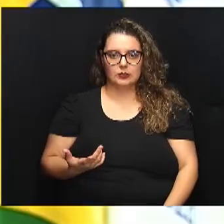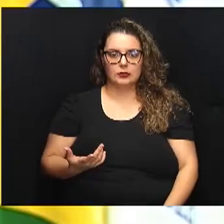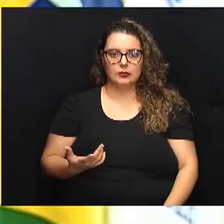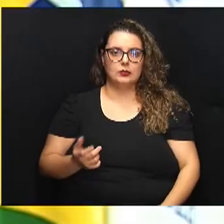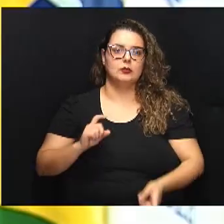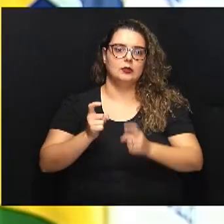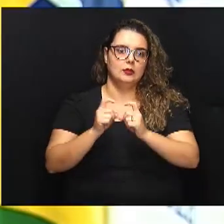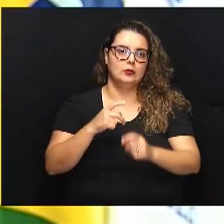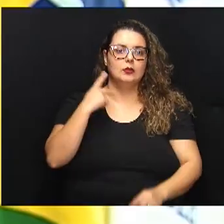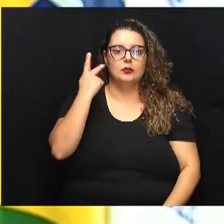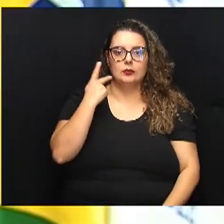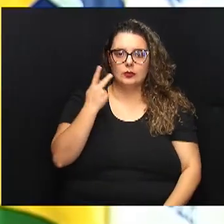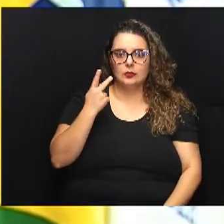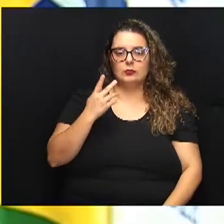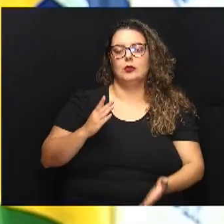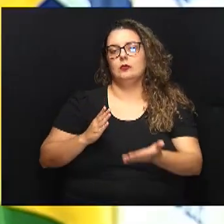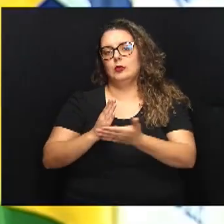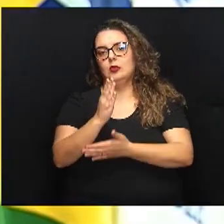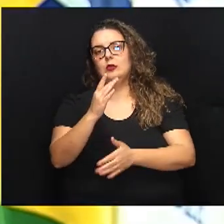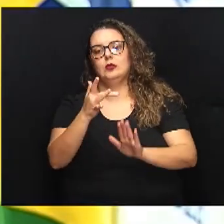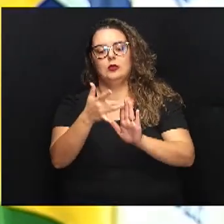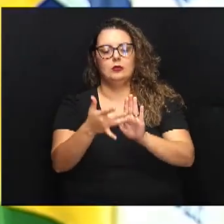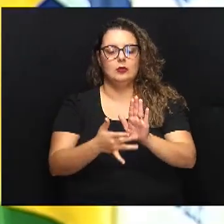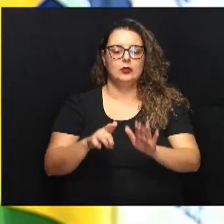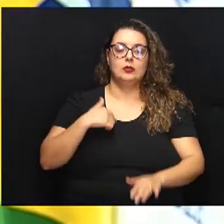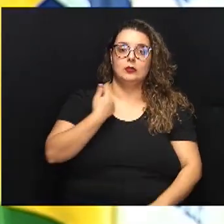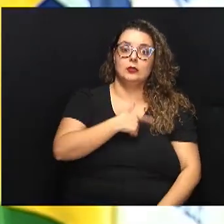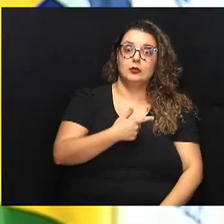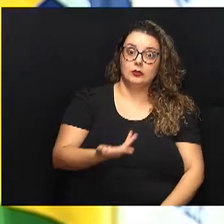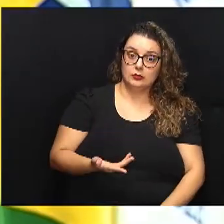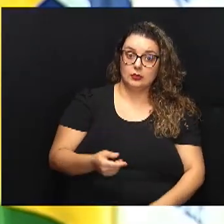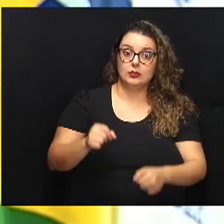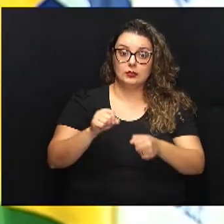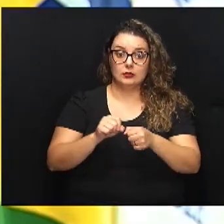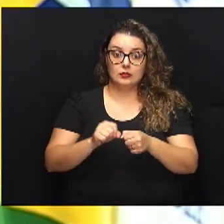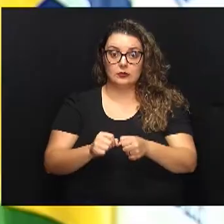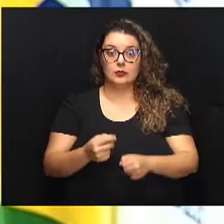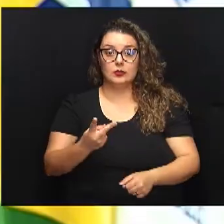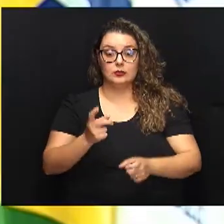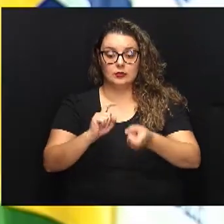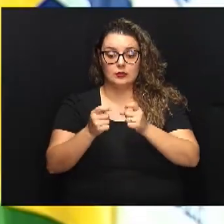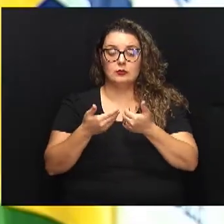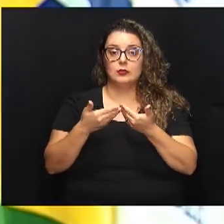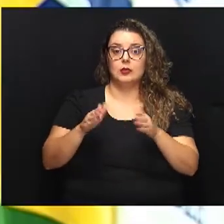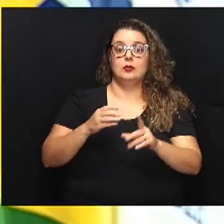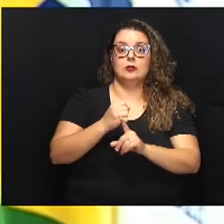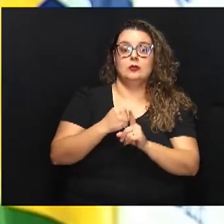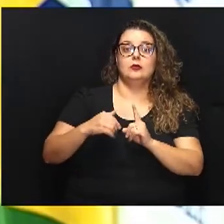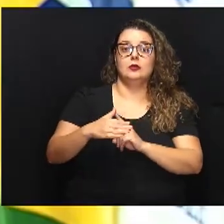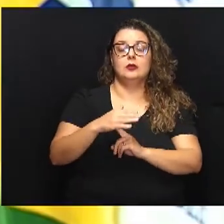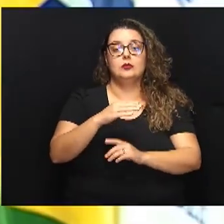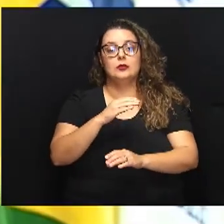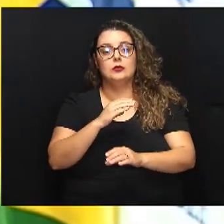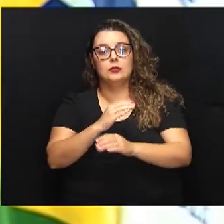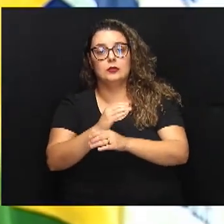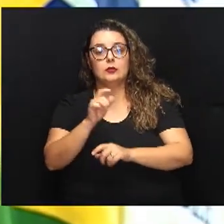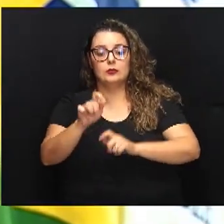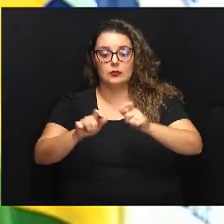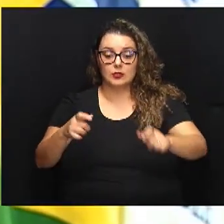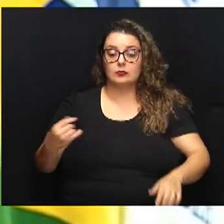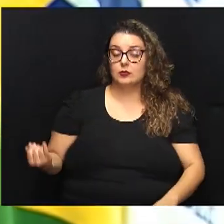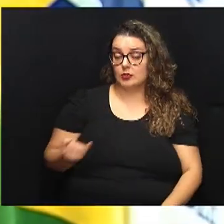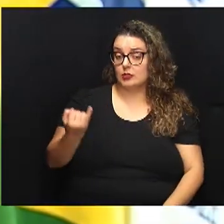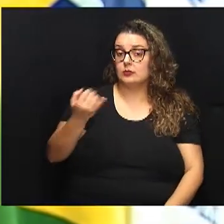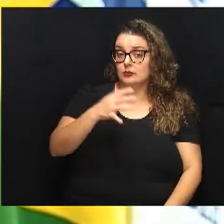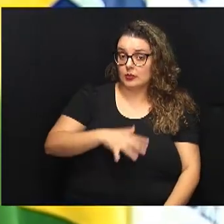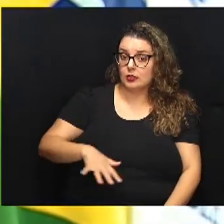os vereadores para a gente aprovar a nossa pauta. E fizemos já 2 reuniões abertas com a sociedade civil, com pessoas importantes